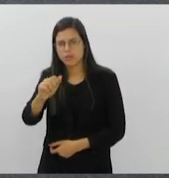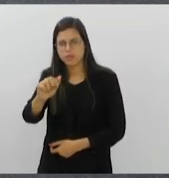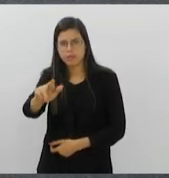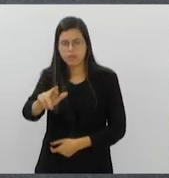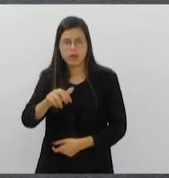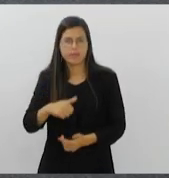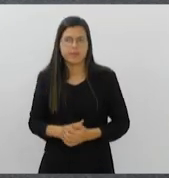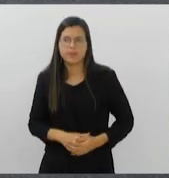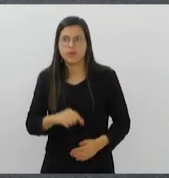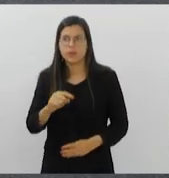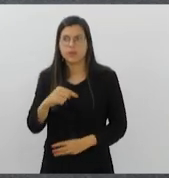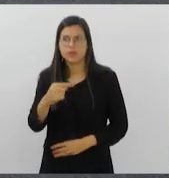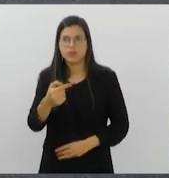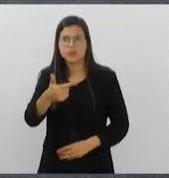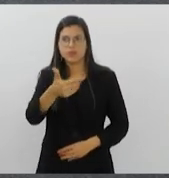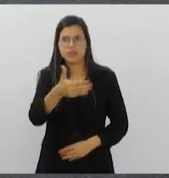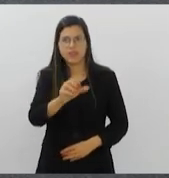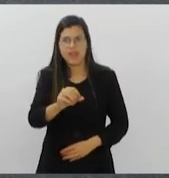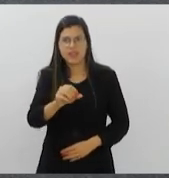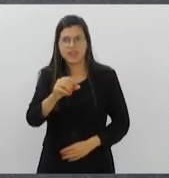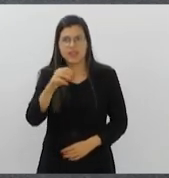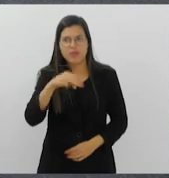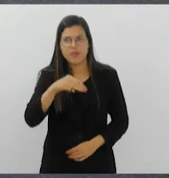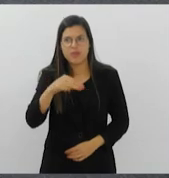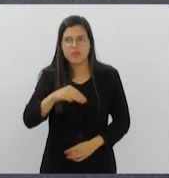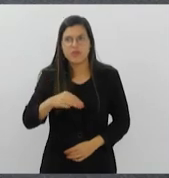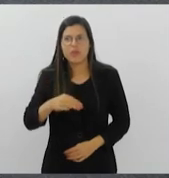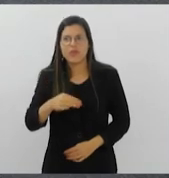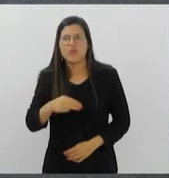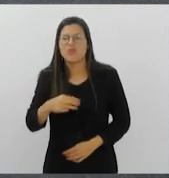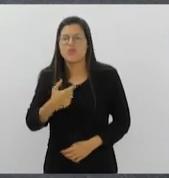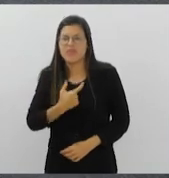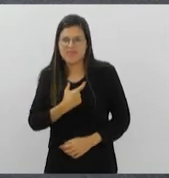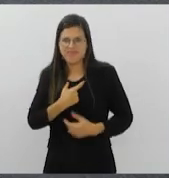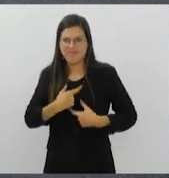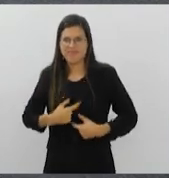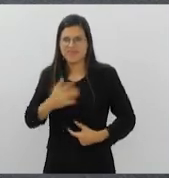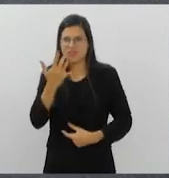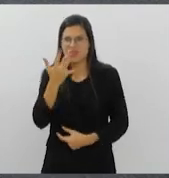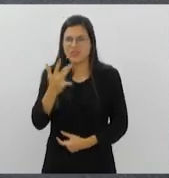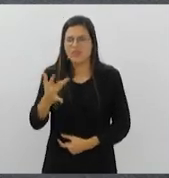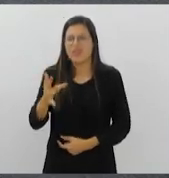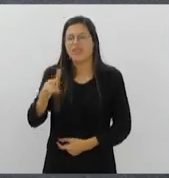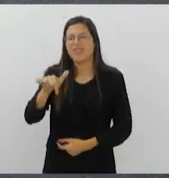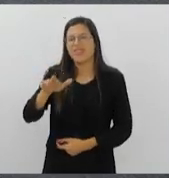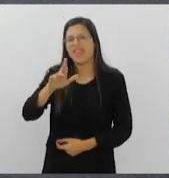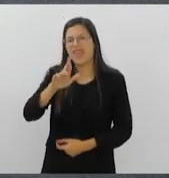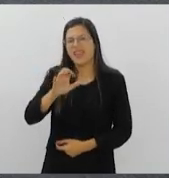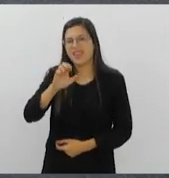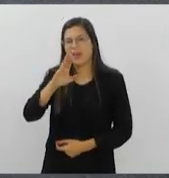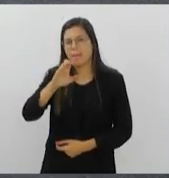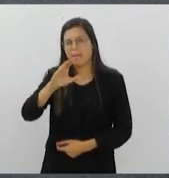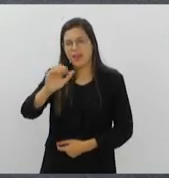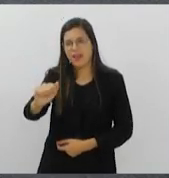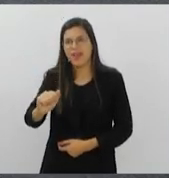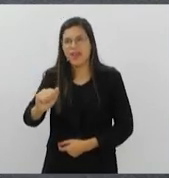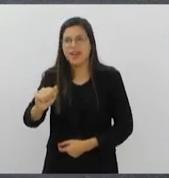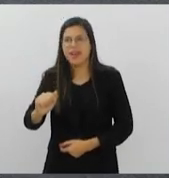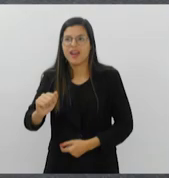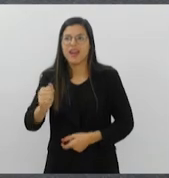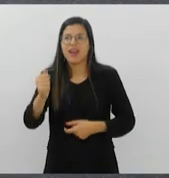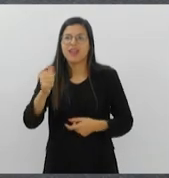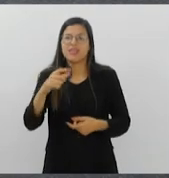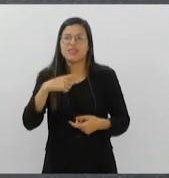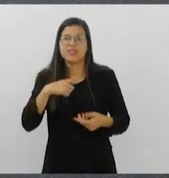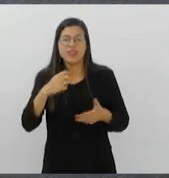10 minutos da medalha de ouro da Rebeca, entrou com um projeto de conceder a ela uma medalha Tiradentes.